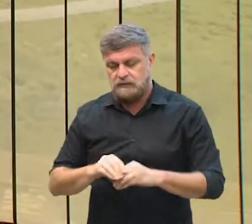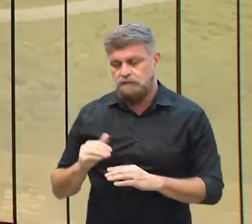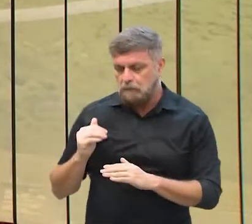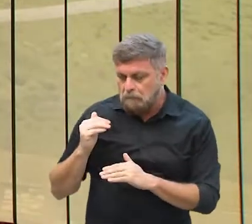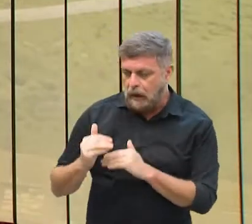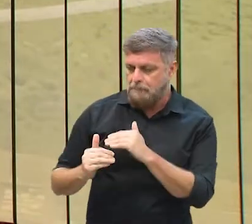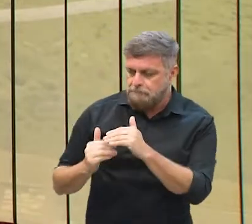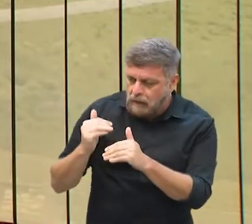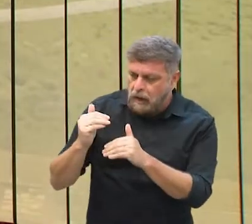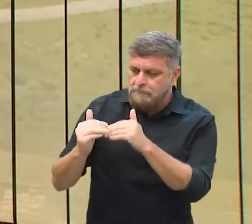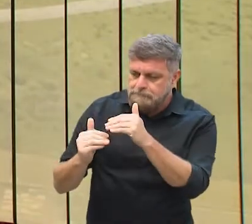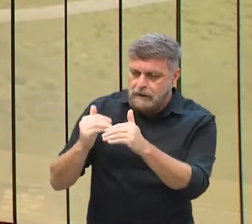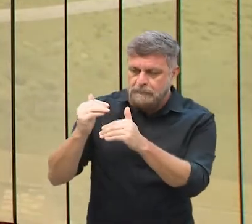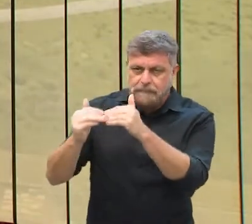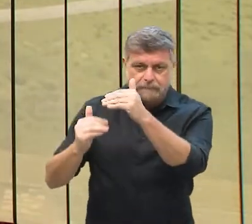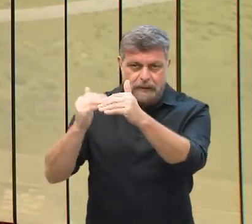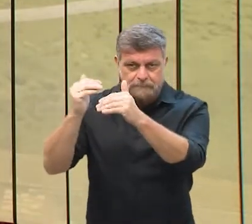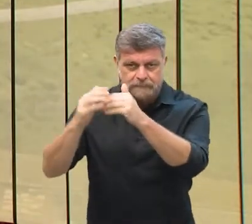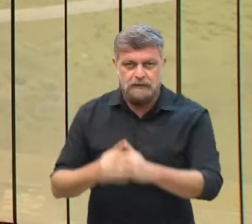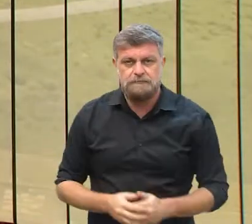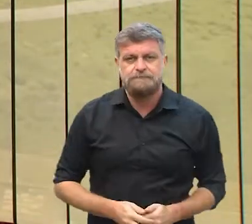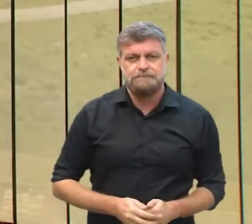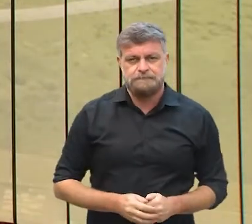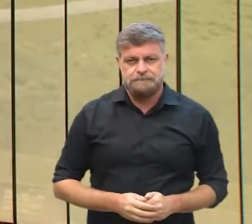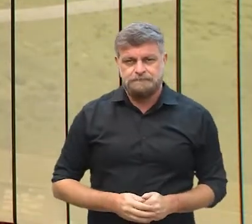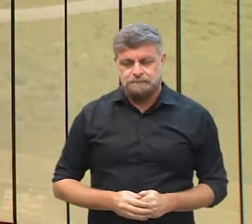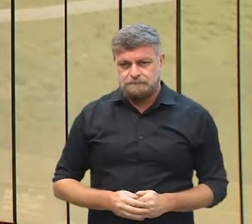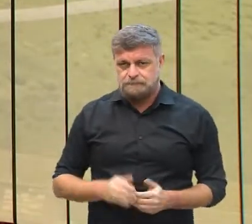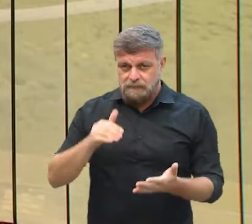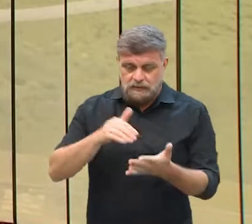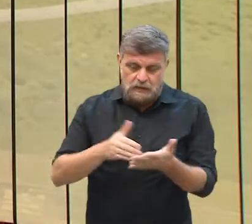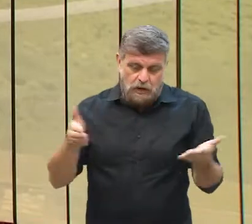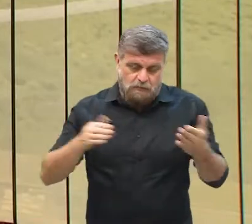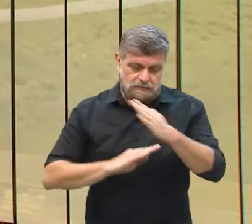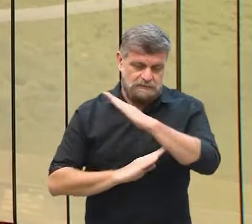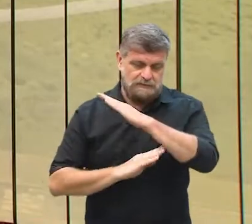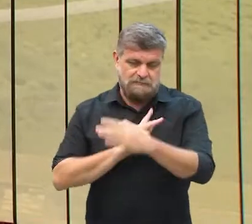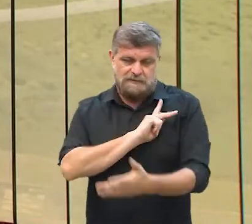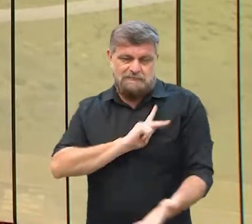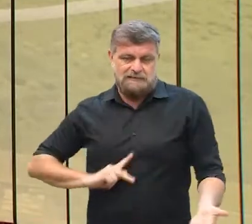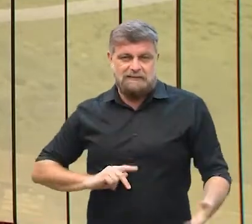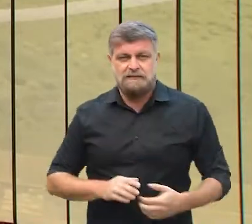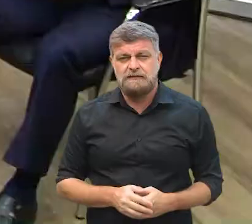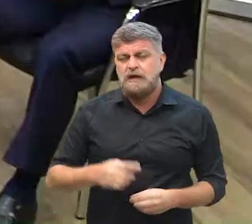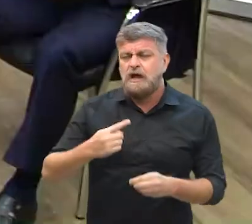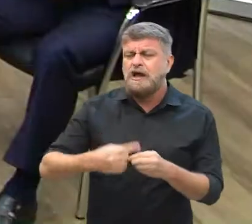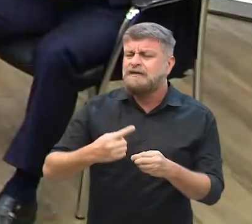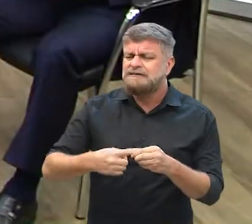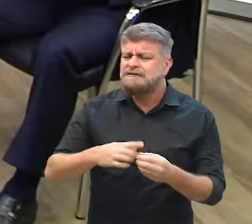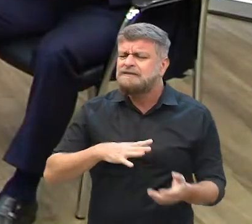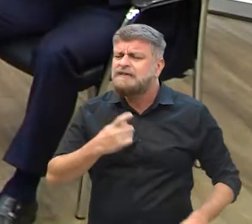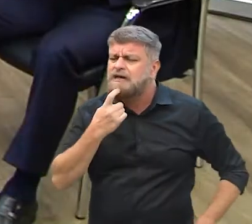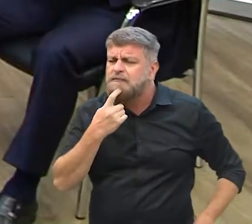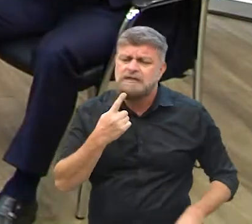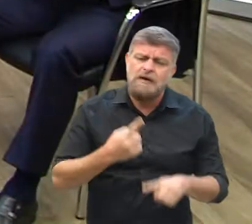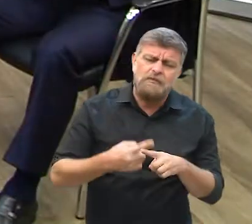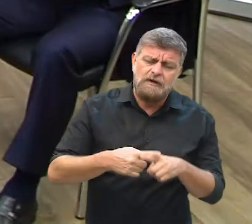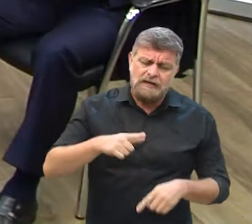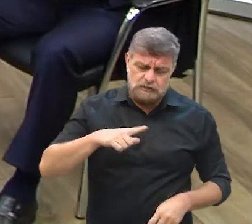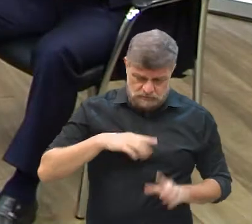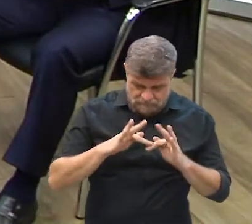vim embora para Campinas e fui trabalhar de motorista. Então eu saí de Campinas, eu saí da usina Açucareira Paredão com 18